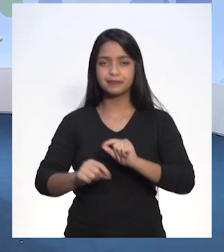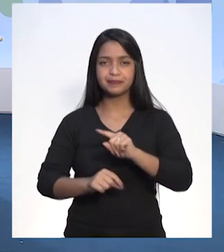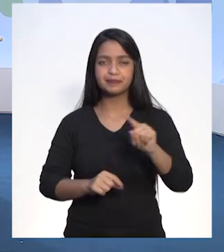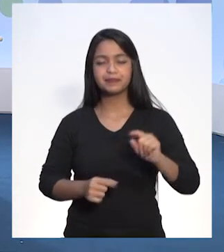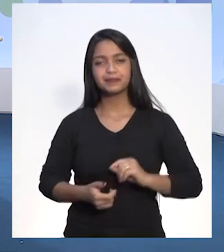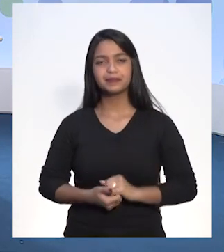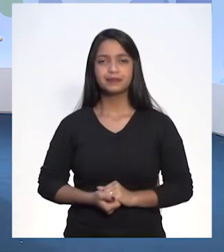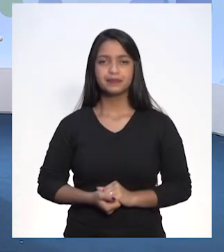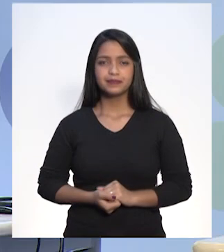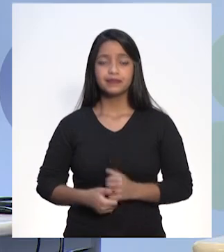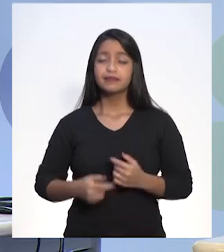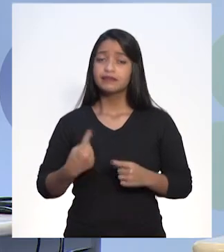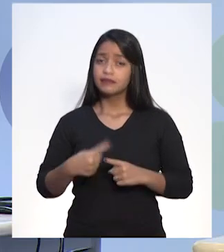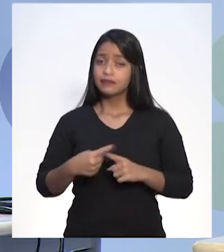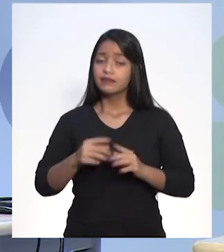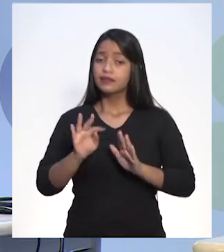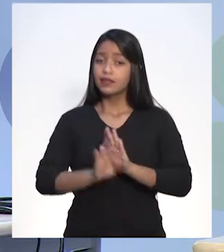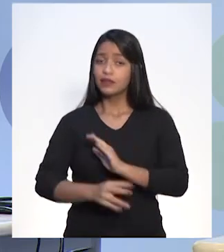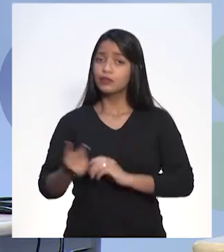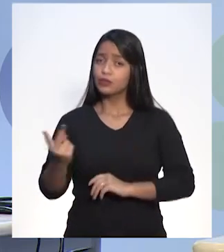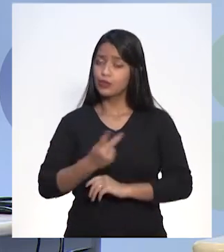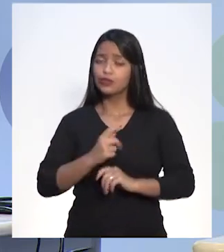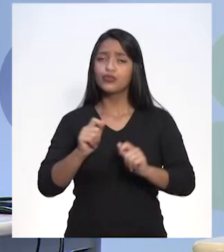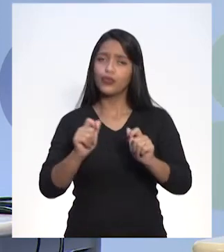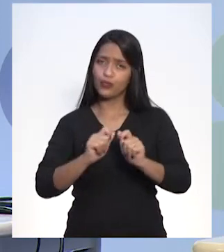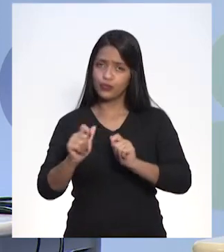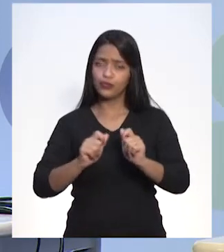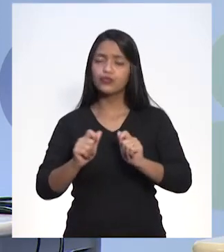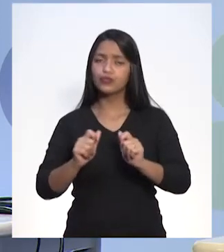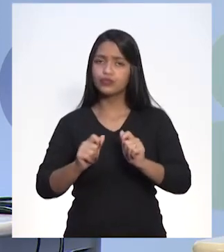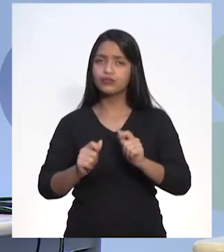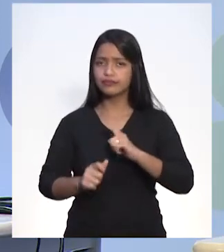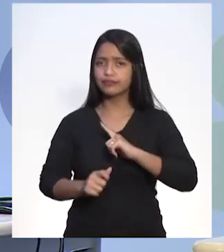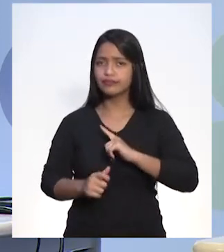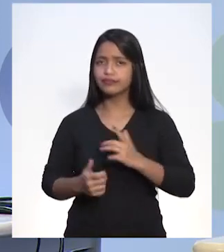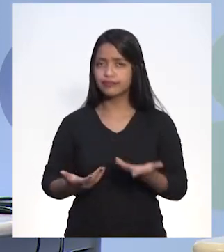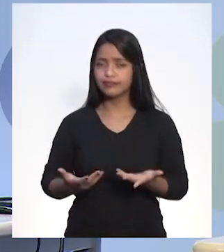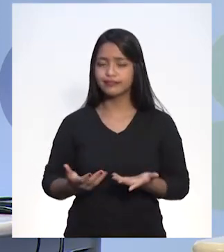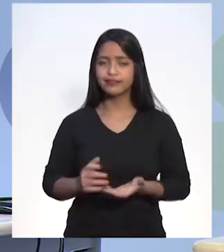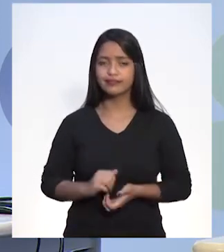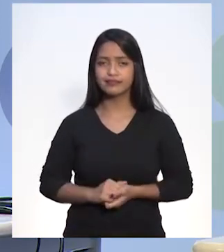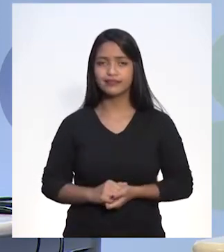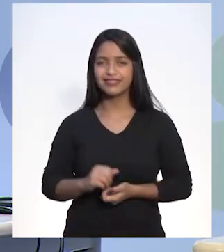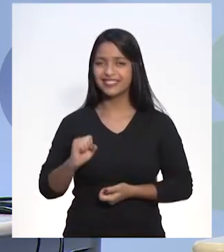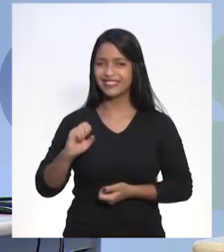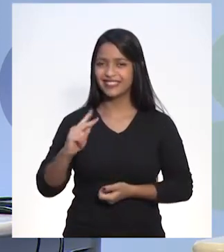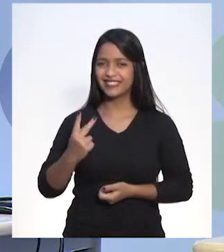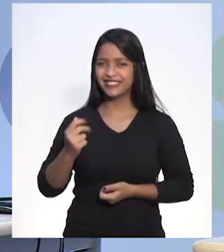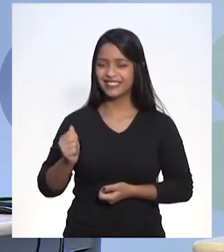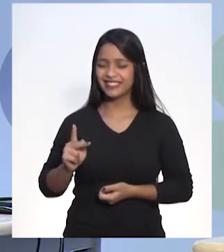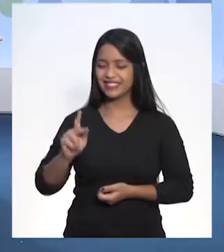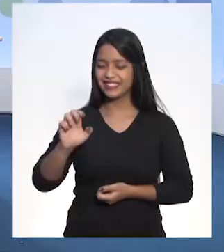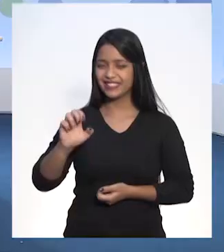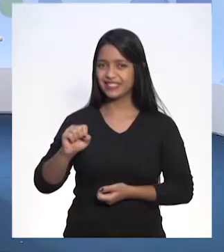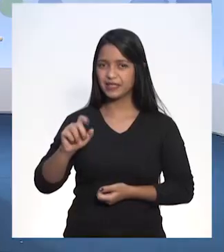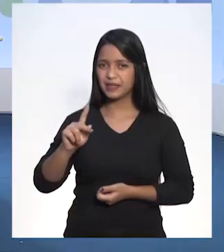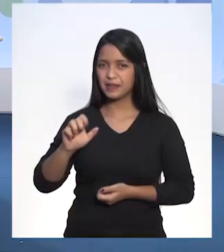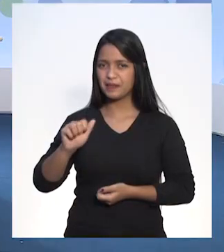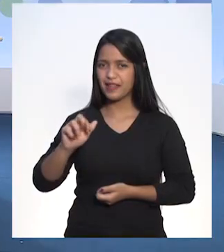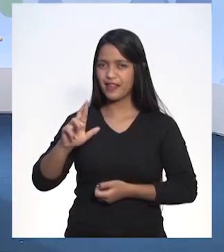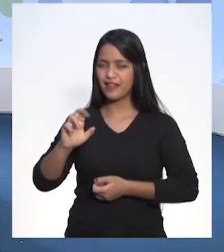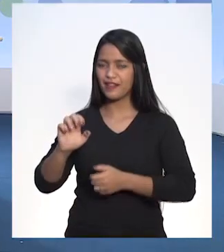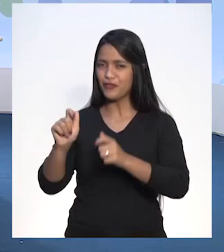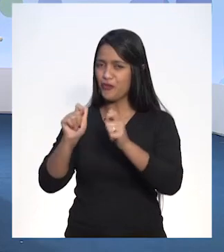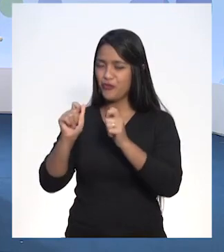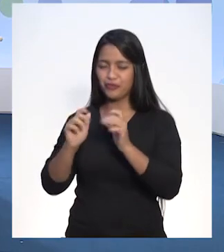para o aluno, quanto para a nossa vida, para a sociedade aí. O que traz de reflexão para vocês? Vamos ver se alguém responde aqui ao vivo.